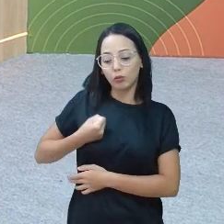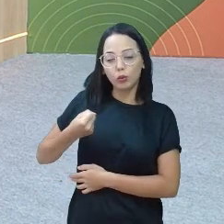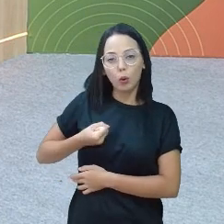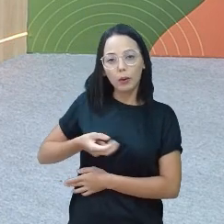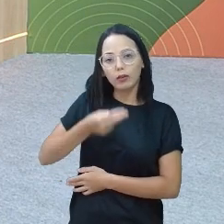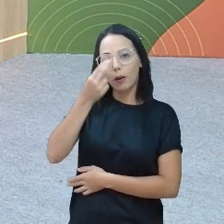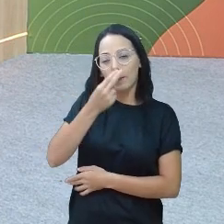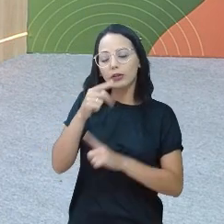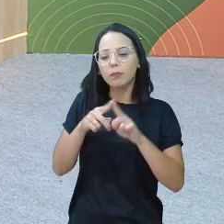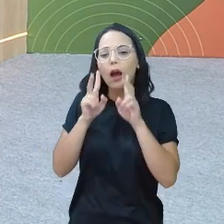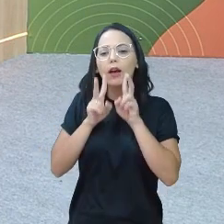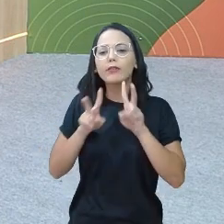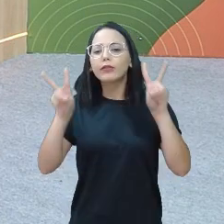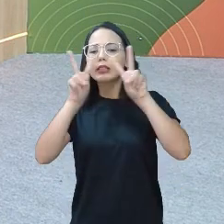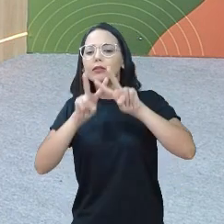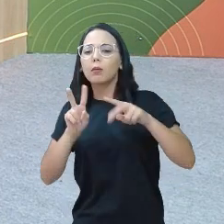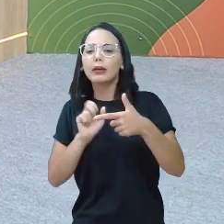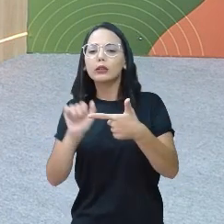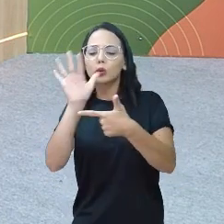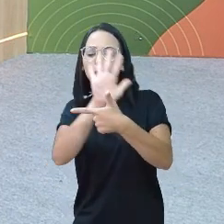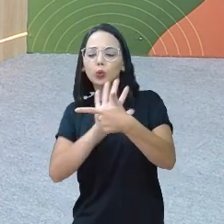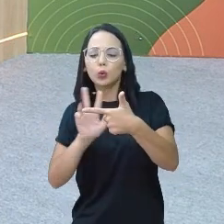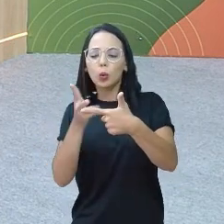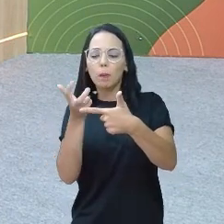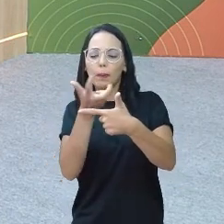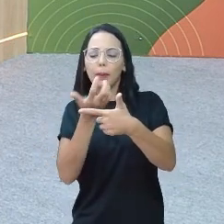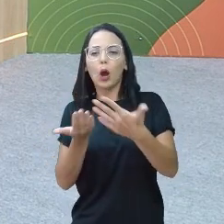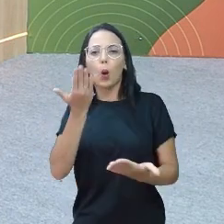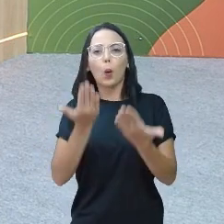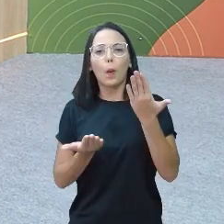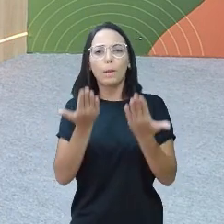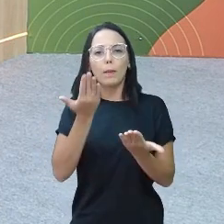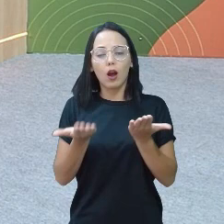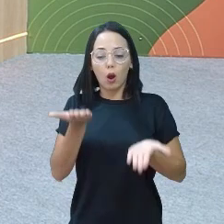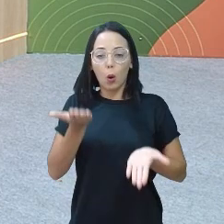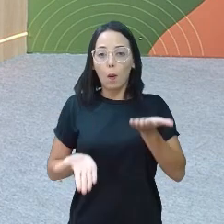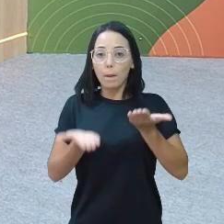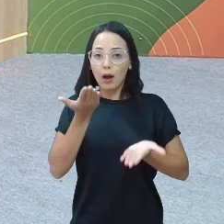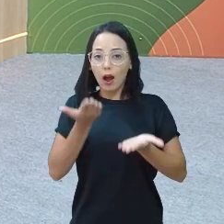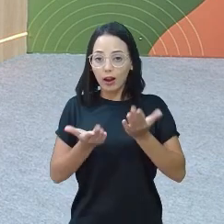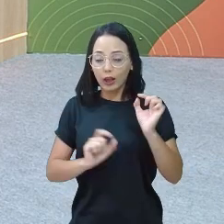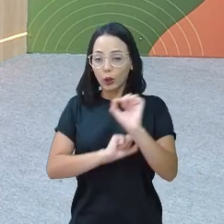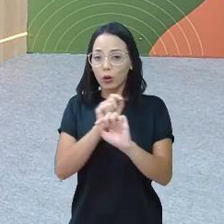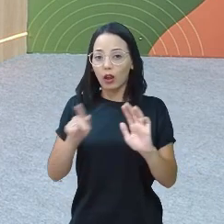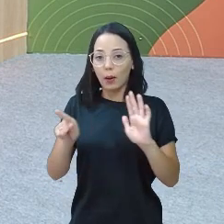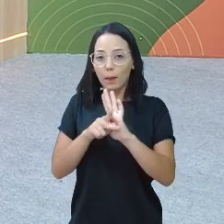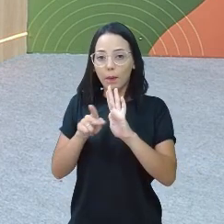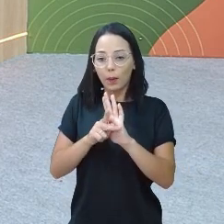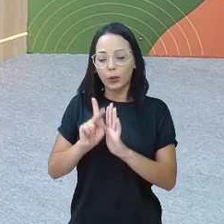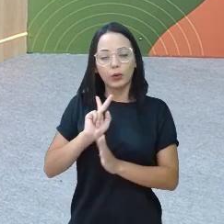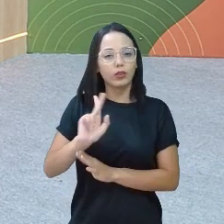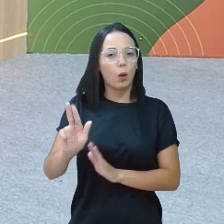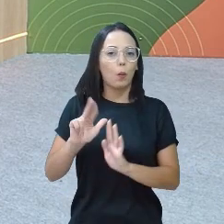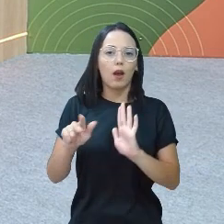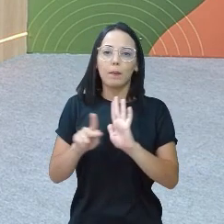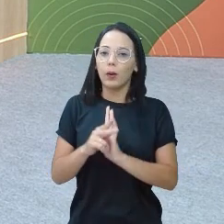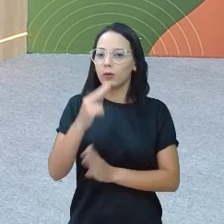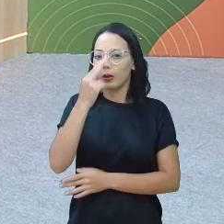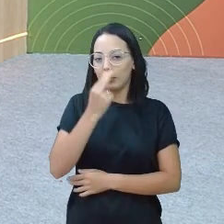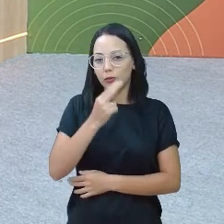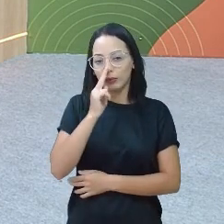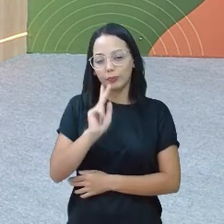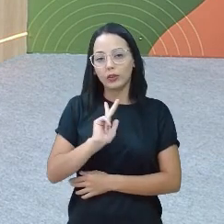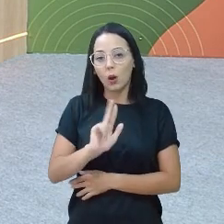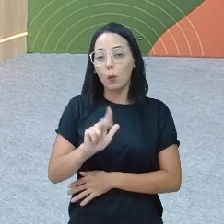e visivelmente a gente consegue comparar que a região ocupada nessa parte interna não é a mesma, tá certo?